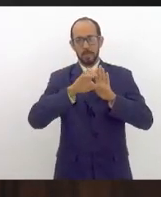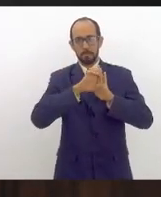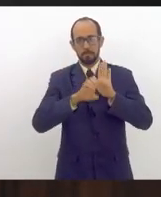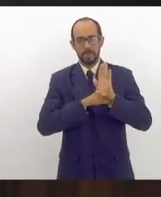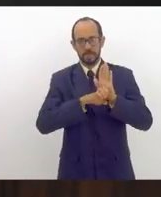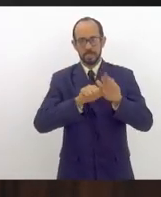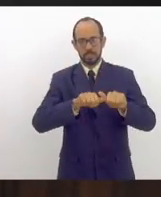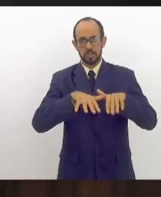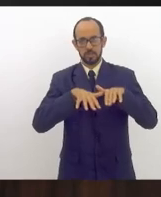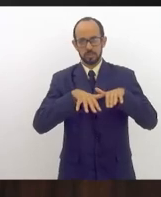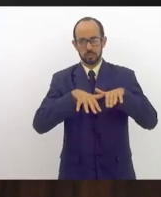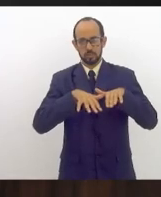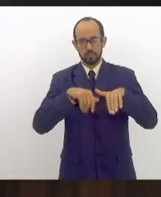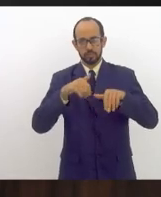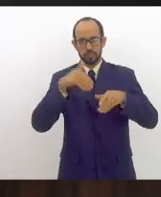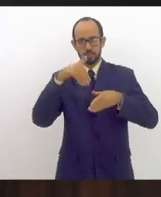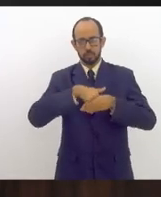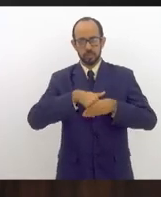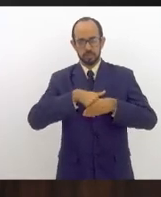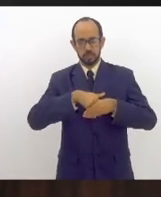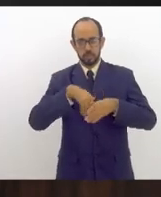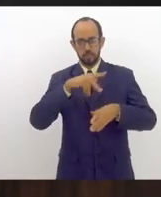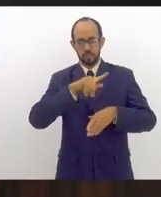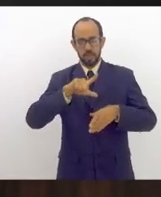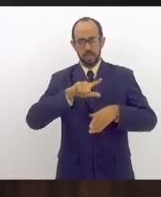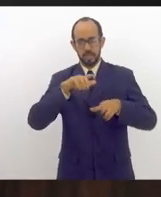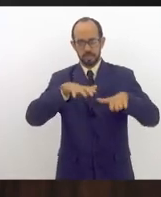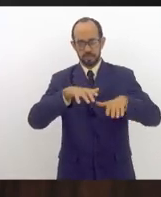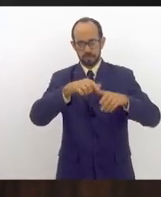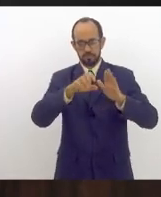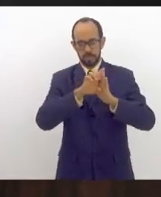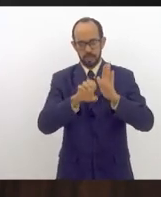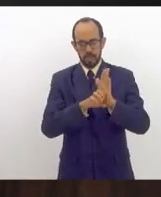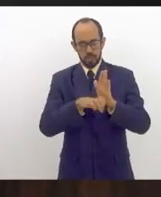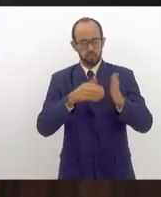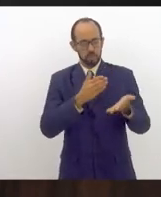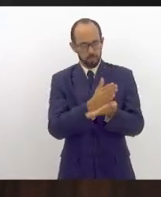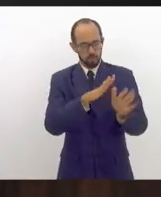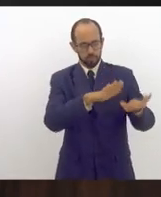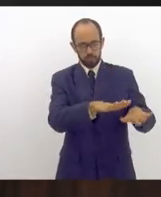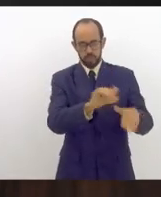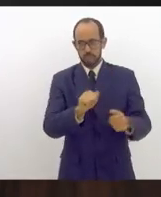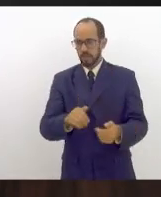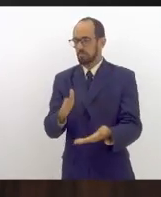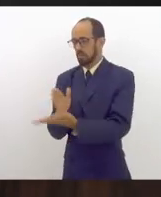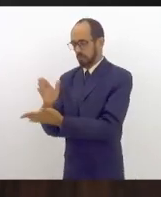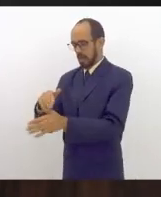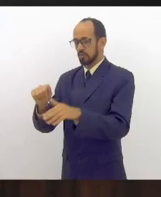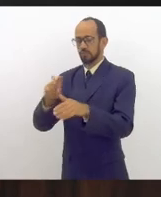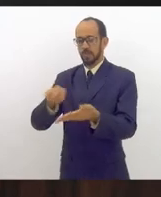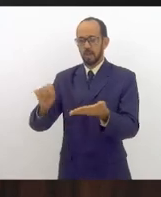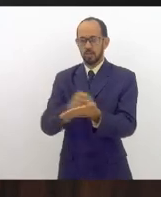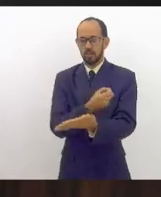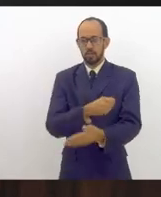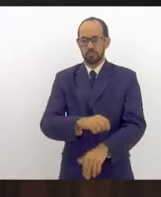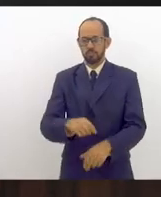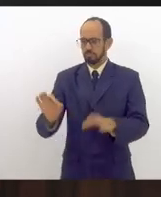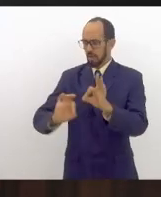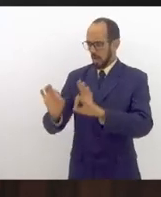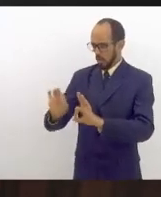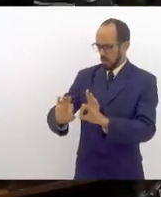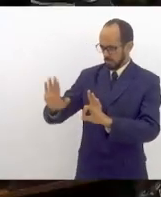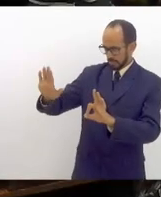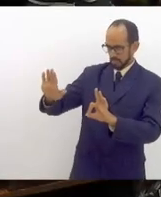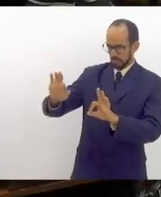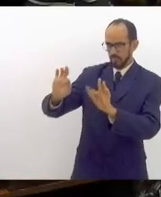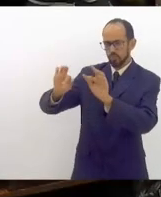aprovam, permaneçam como estão, aprovado. Em votação, projeto assim emendado. Os senhores que aprovam, permaneçam como estão, aprovado. Vai a autógrafo. Pela ordem. Ao final,